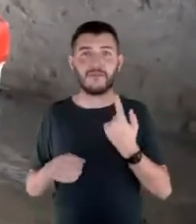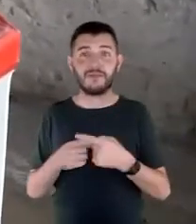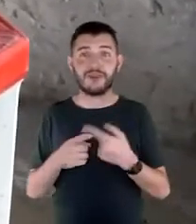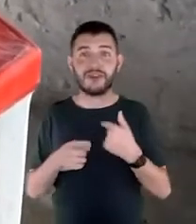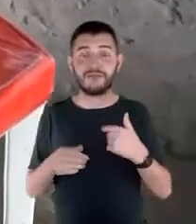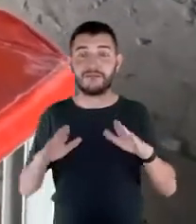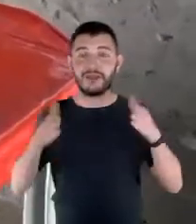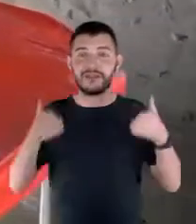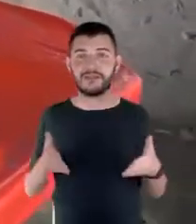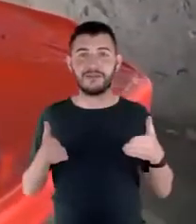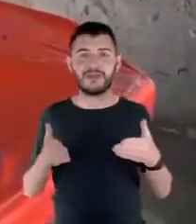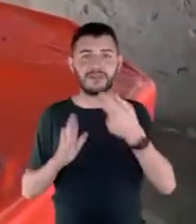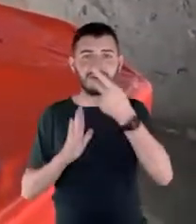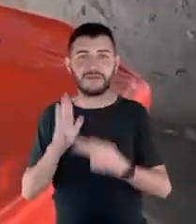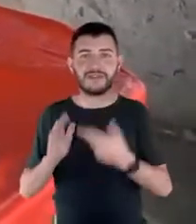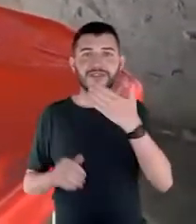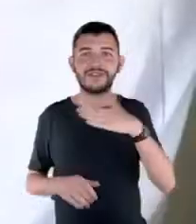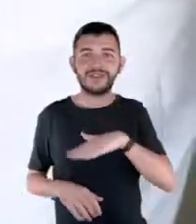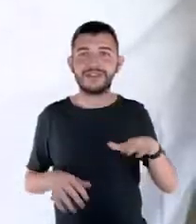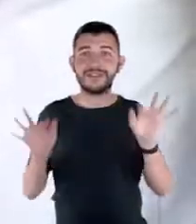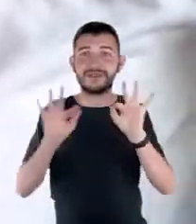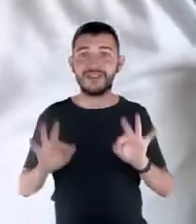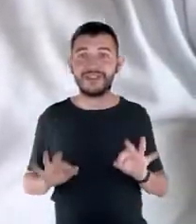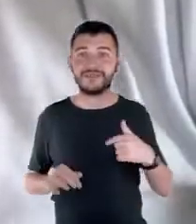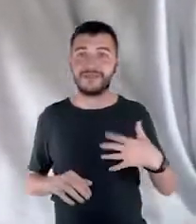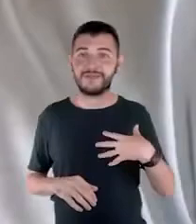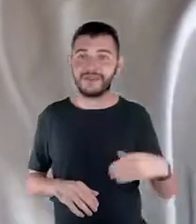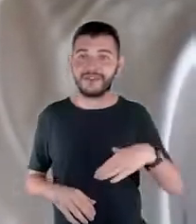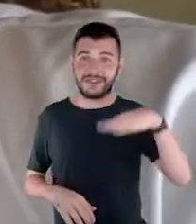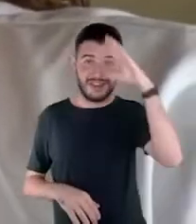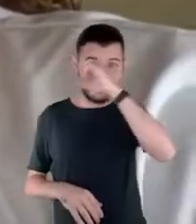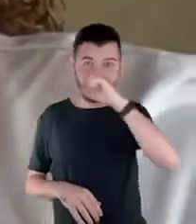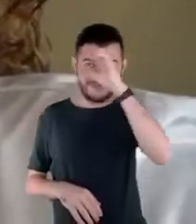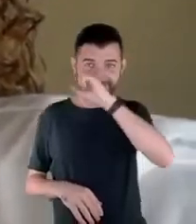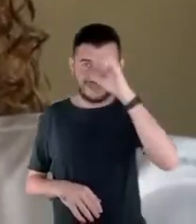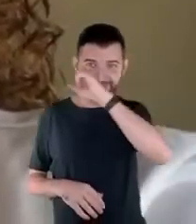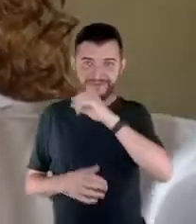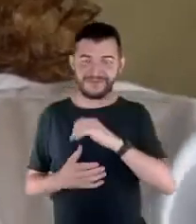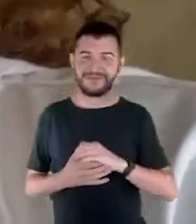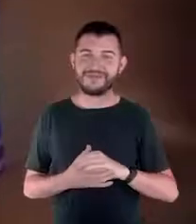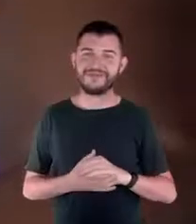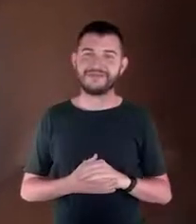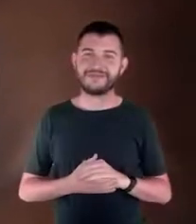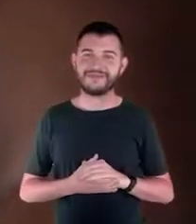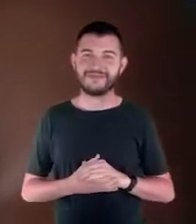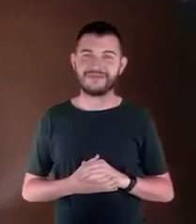e agora com esse, porque ele entrou no Projeto Criança Feliz, ela está aprendendo muita coisa.